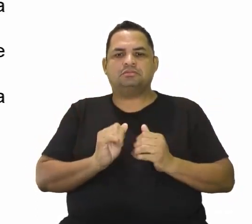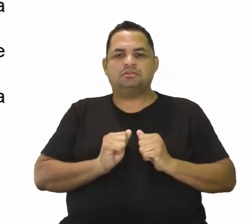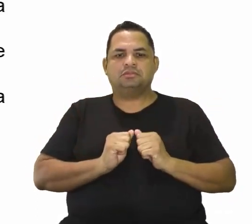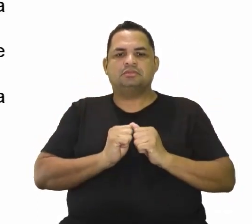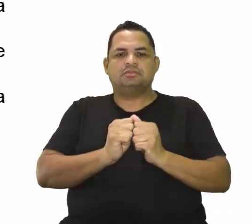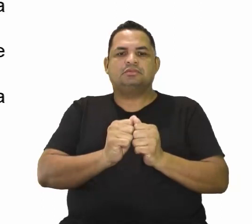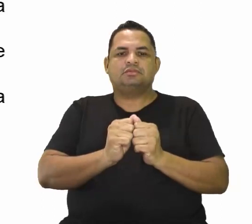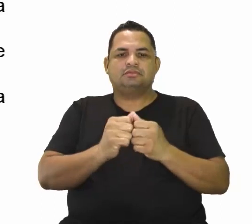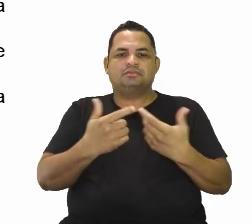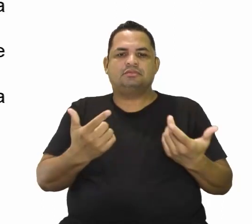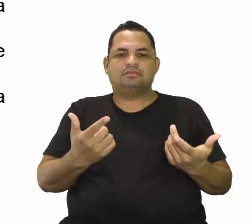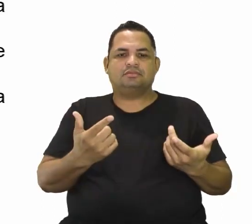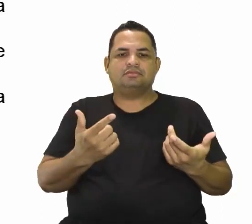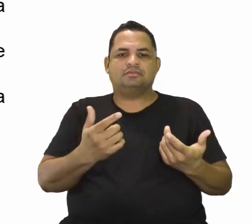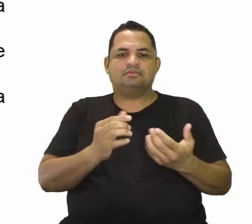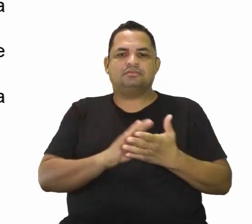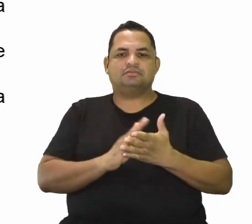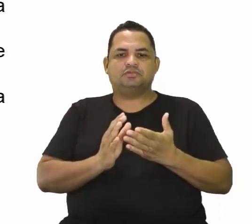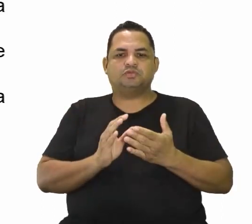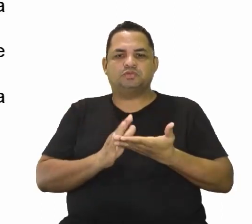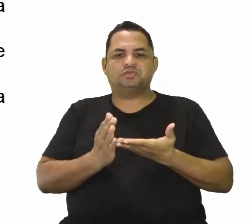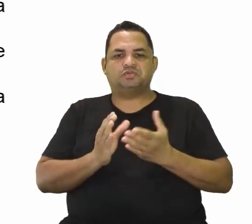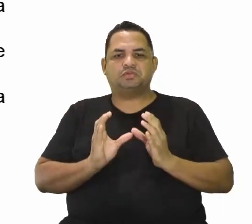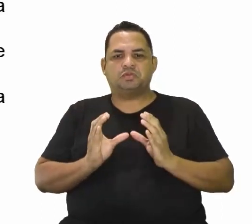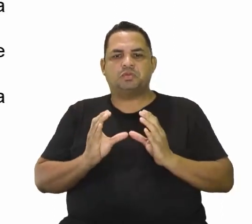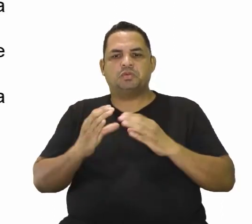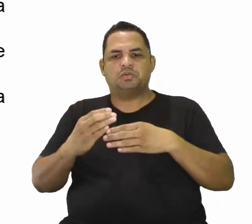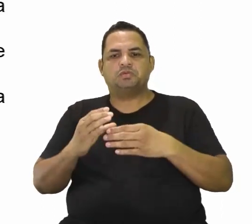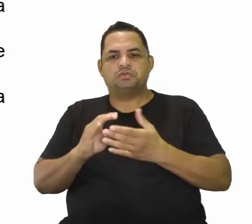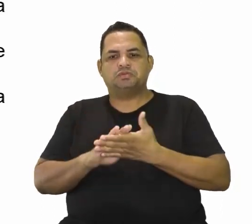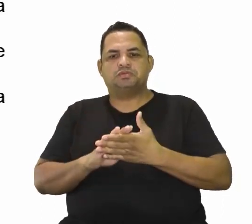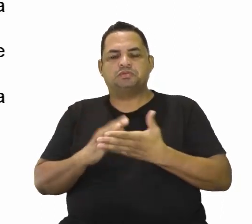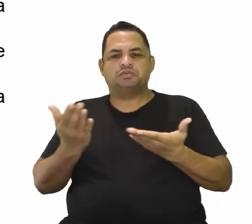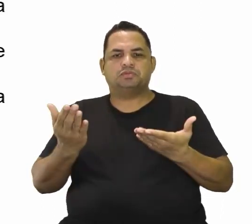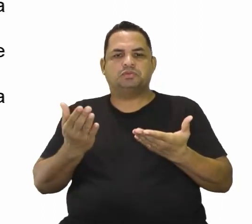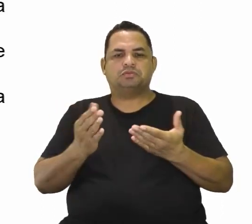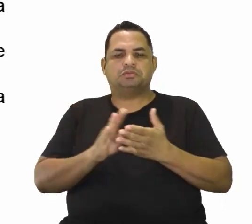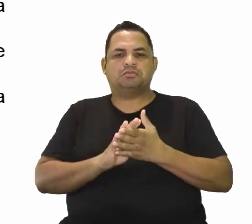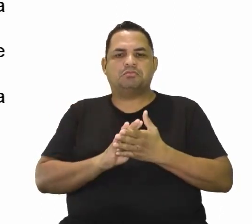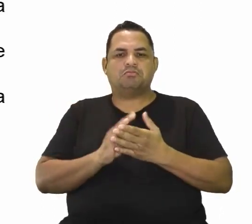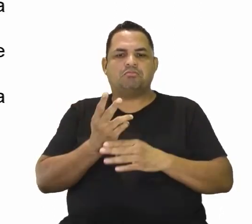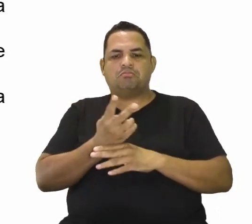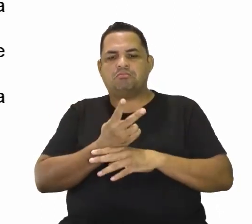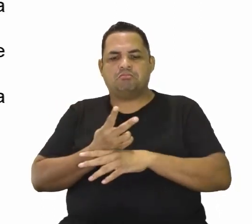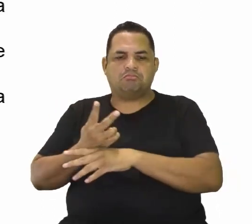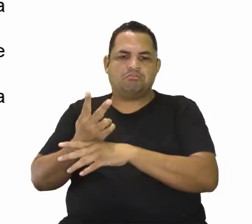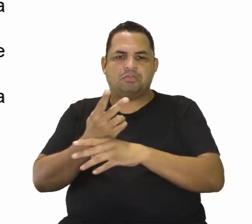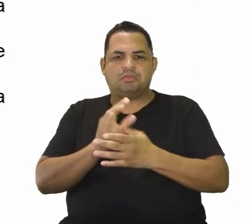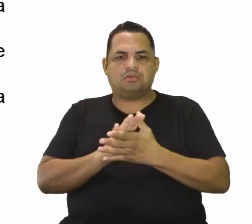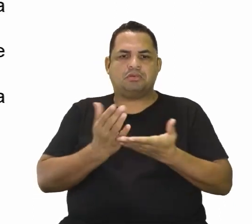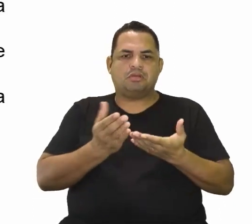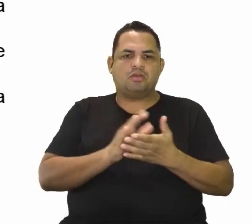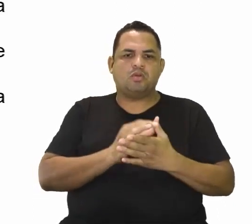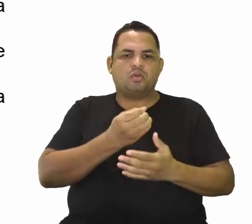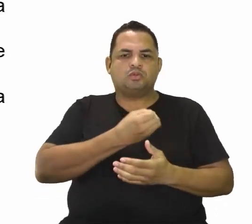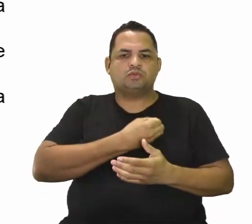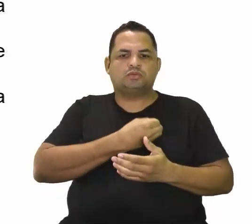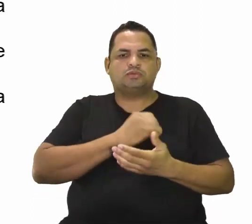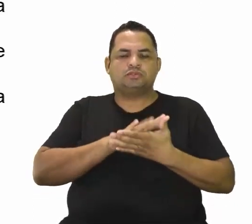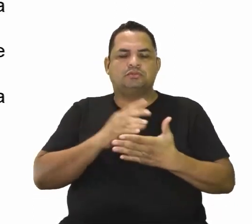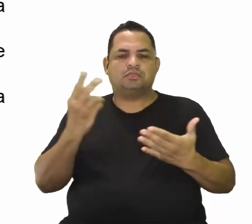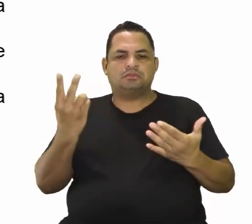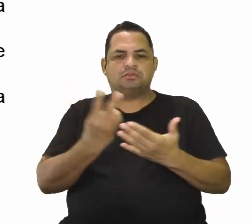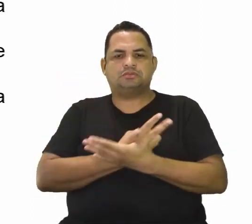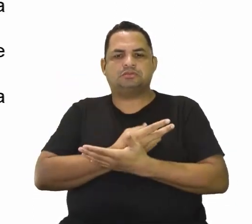juntou algumas entidades, instituições que começaram então a buscar esses números que estavam